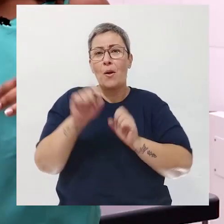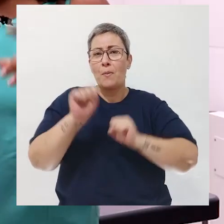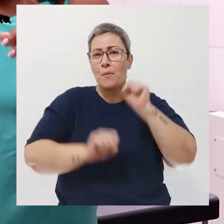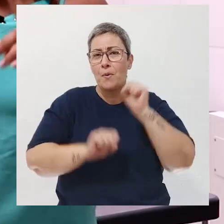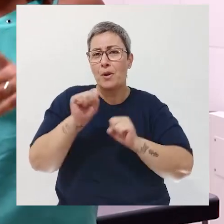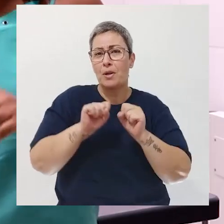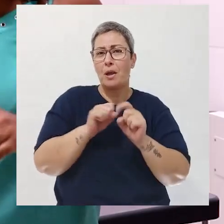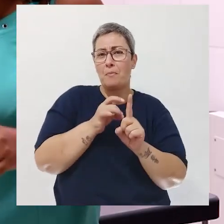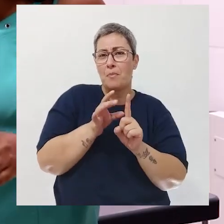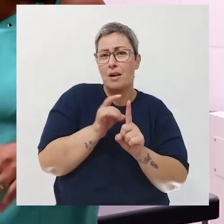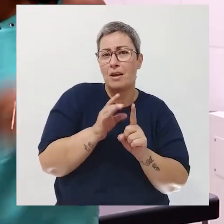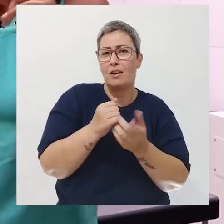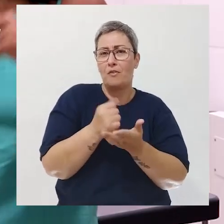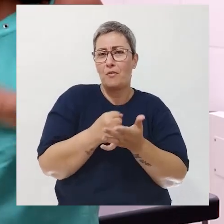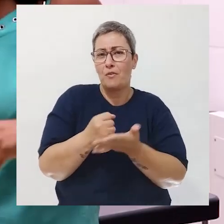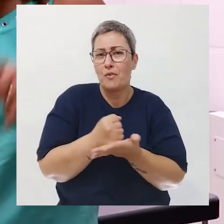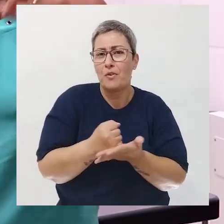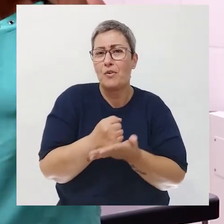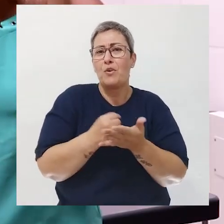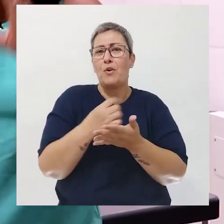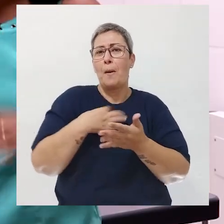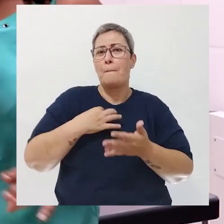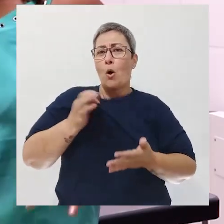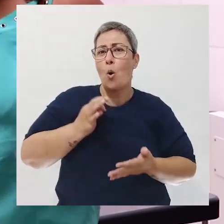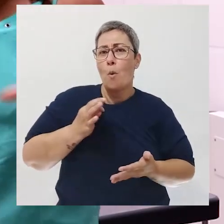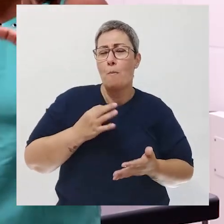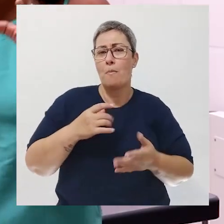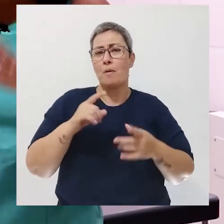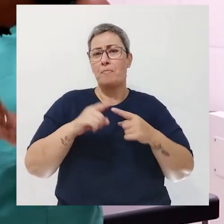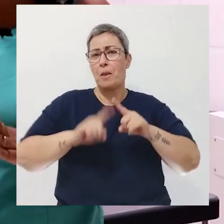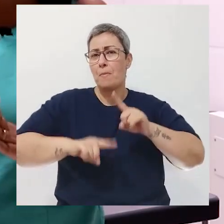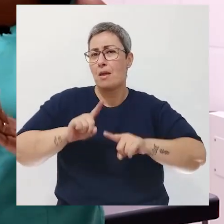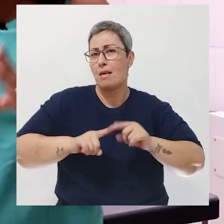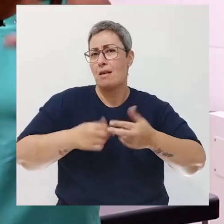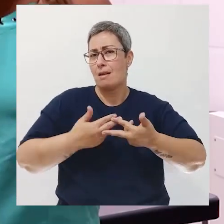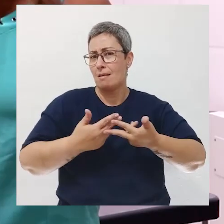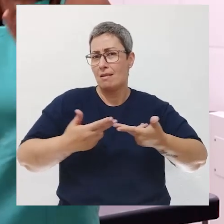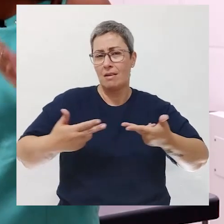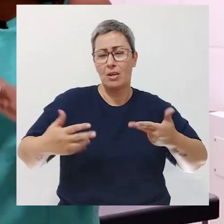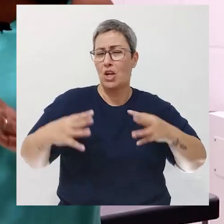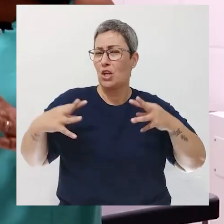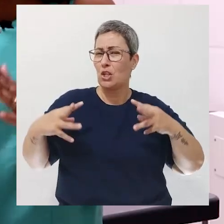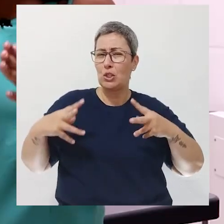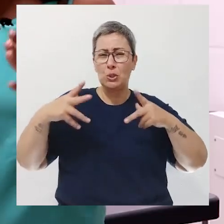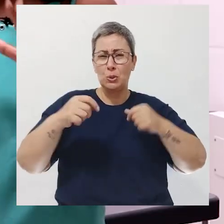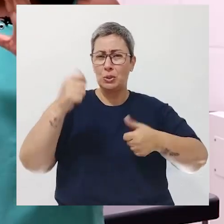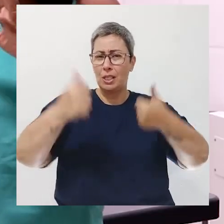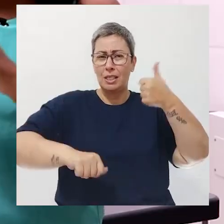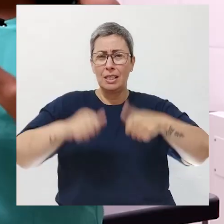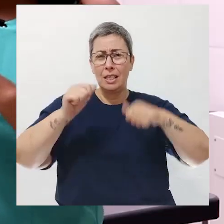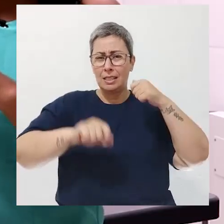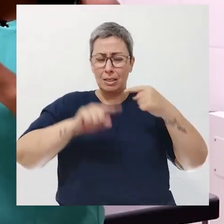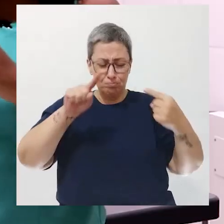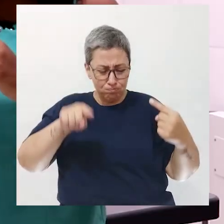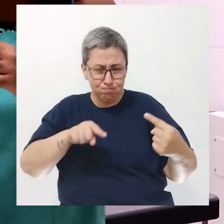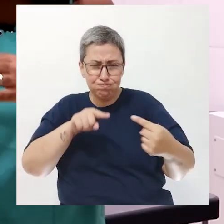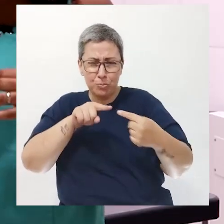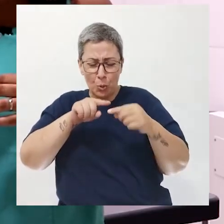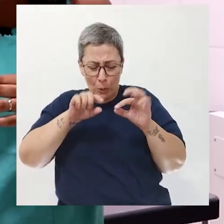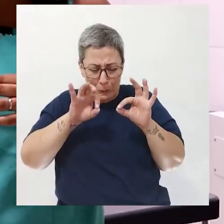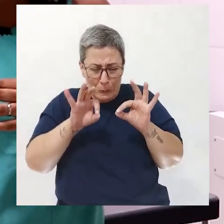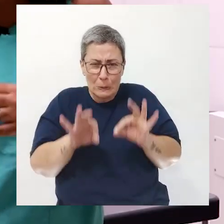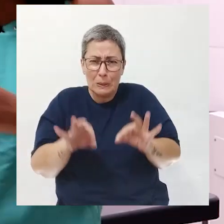nanopesquisa, indústrias de metalúrgica, farmacêutica, indústria têxtil, material, toda essa análise